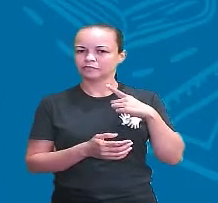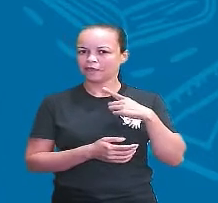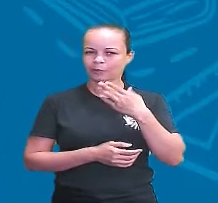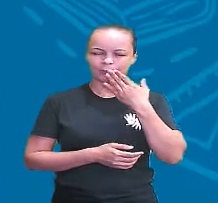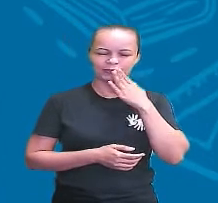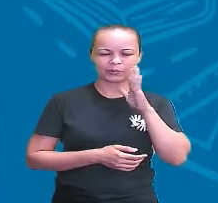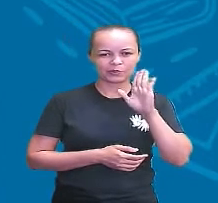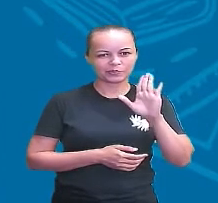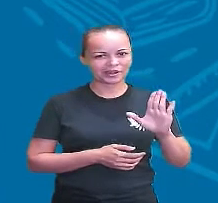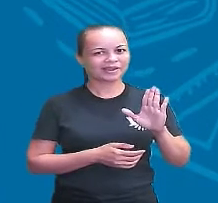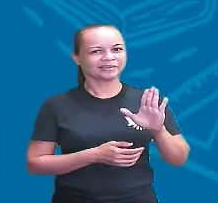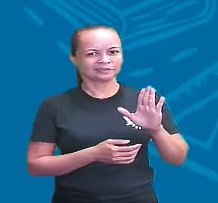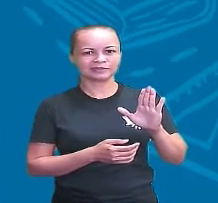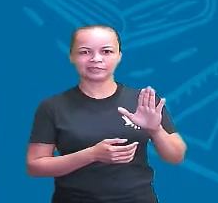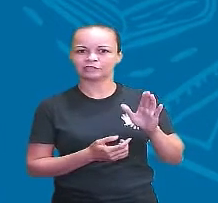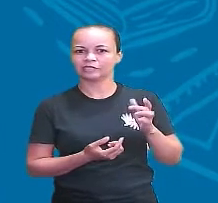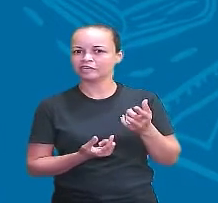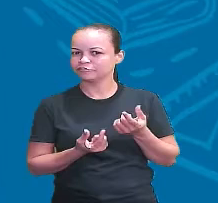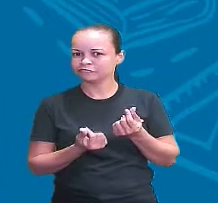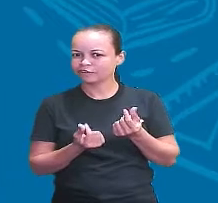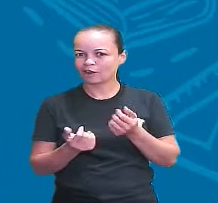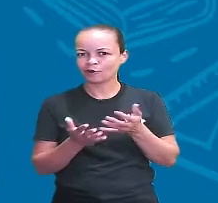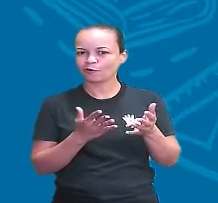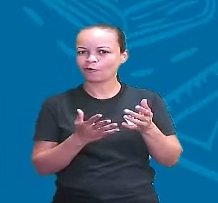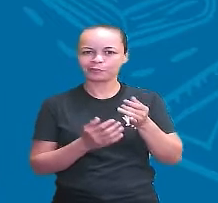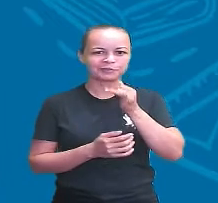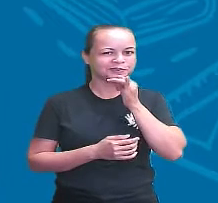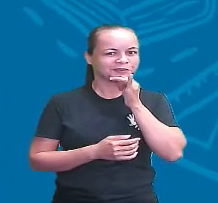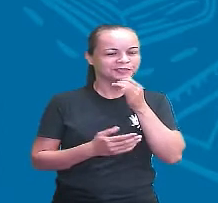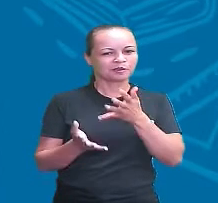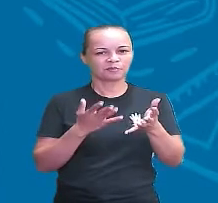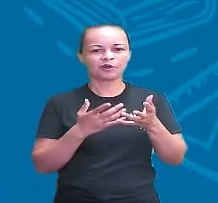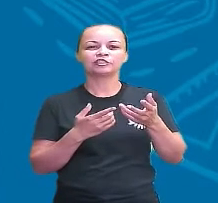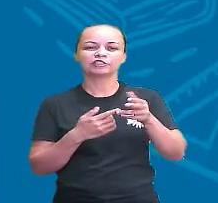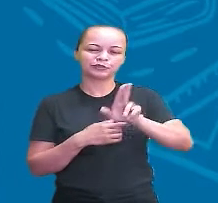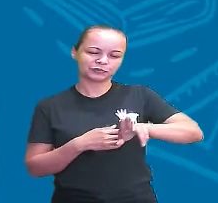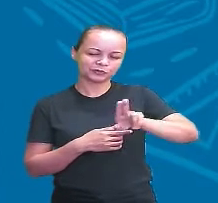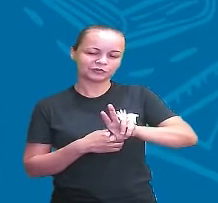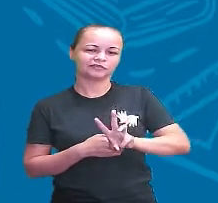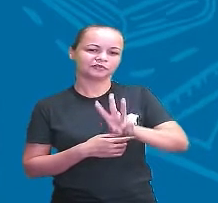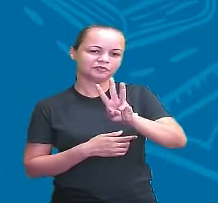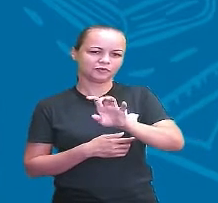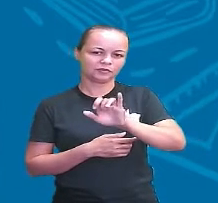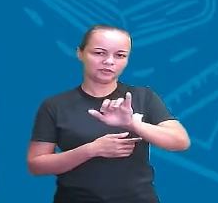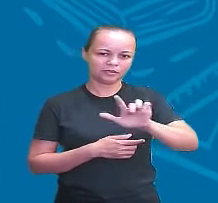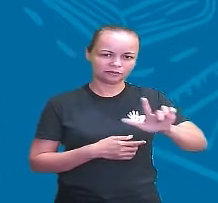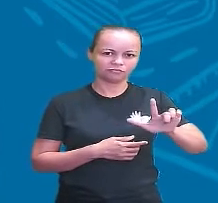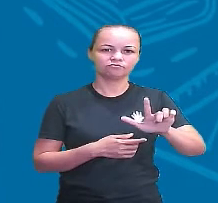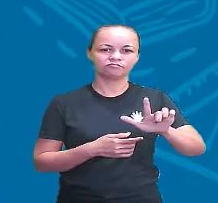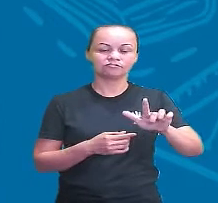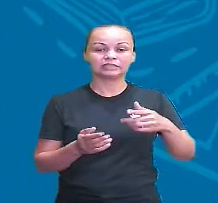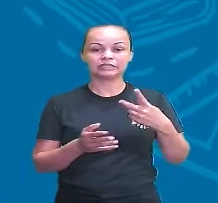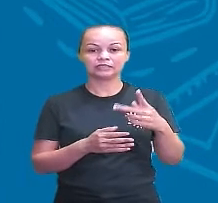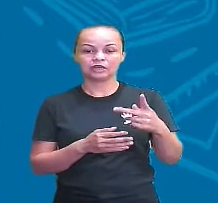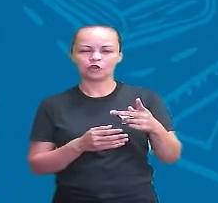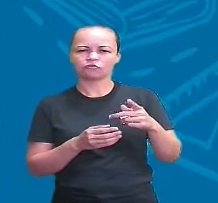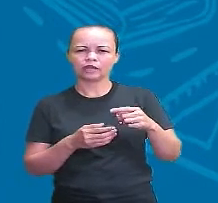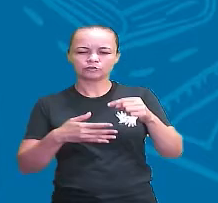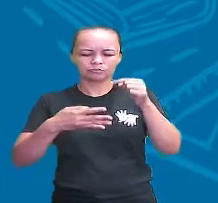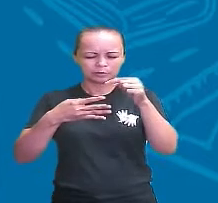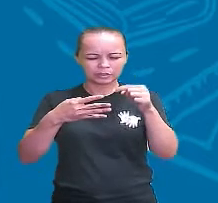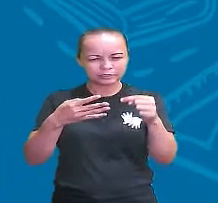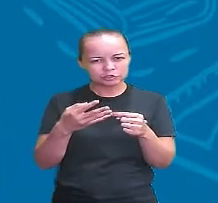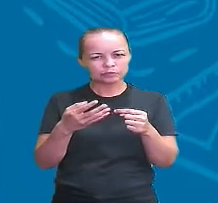promessas de devoluções, por exemplo, então a gente usa também esse will. Então, vai pegando aí esses pontos, tá?